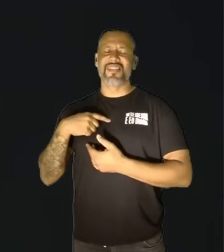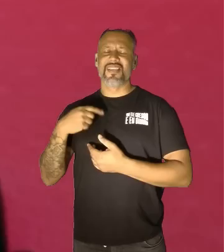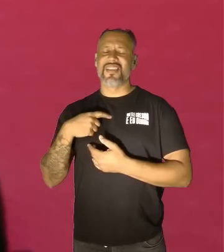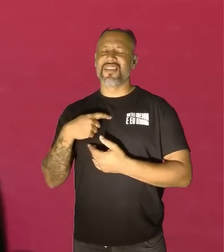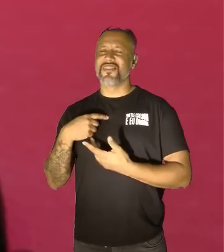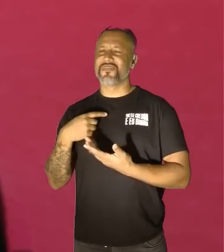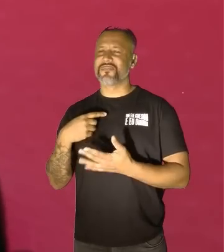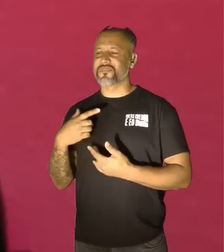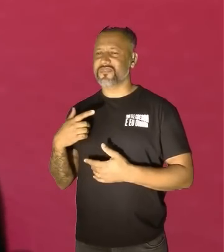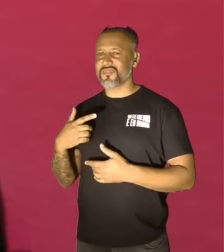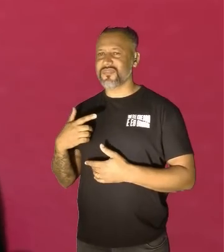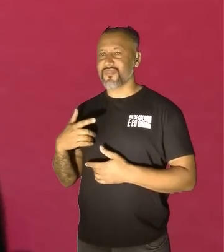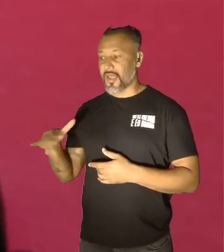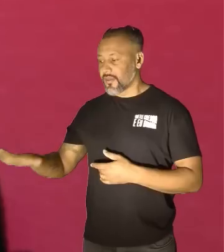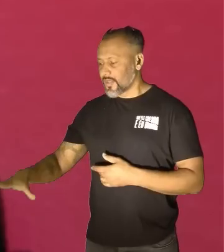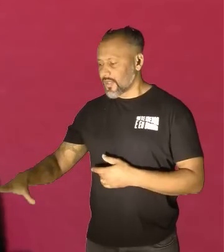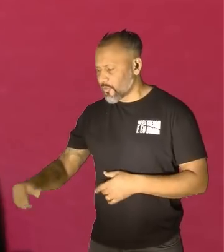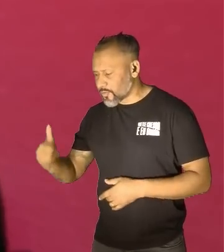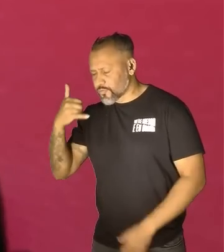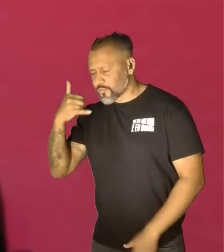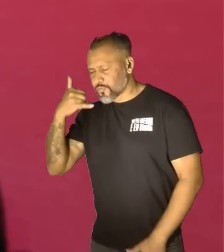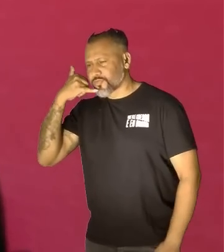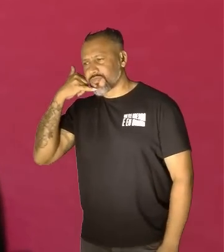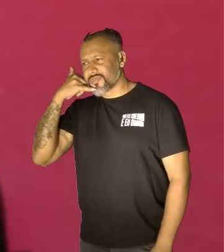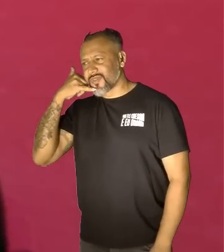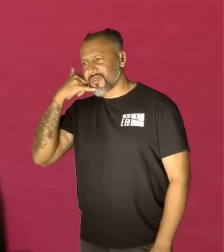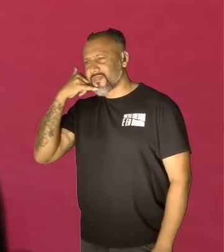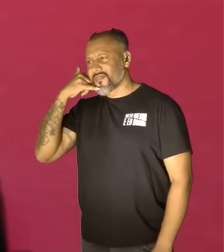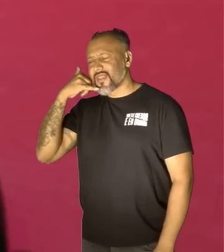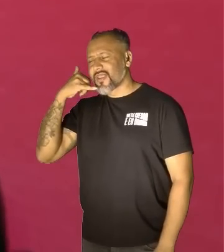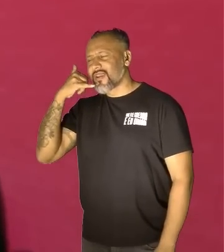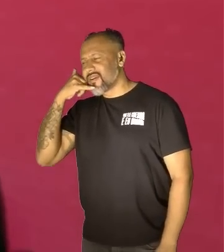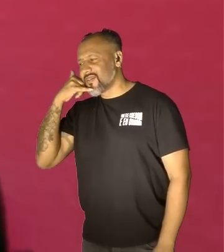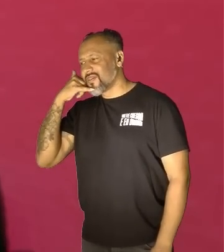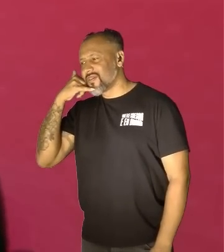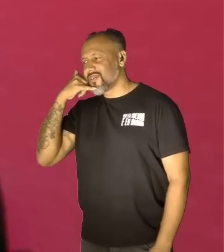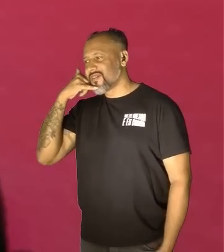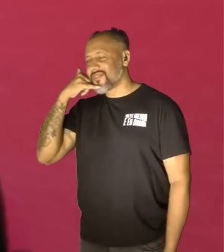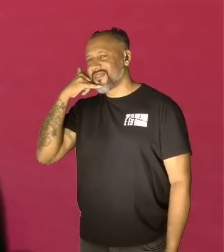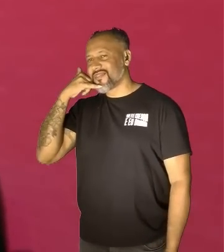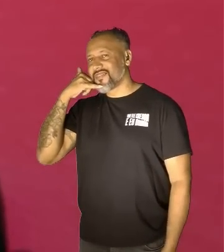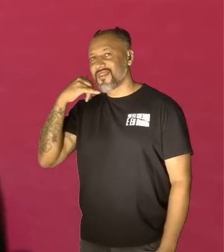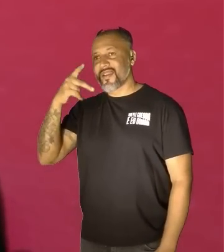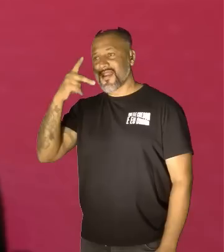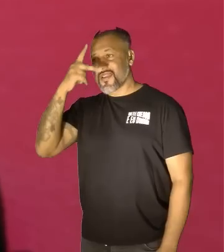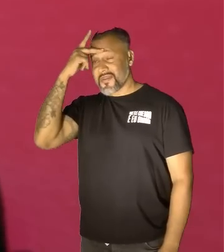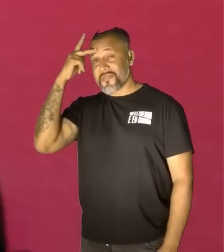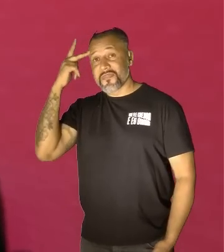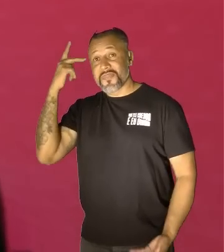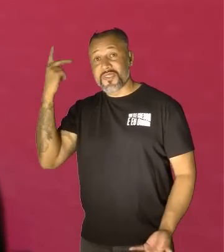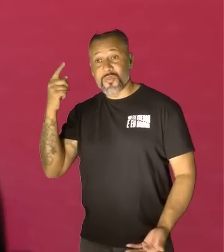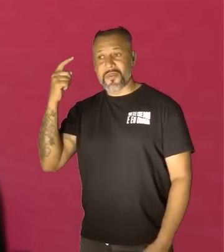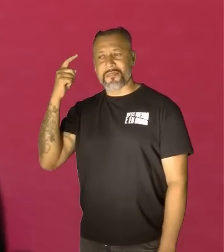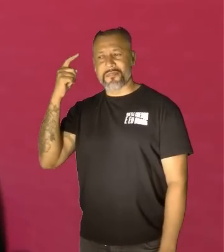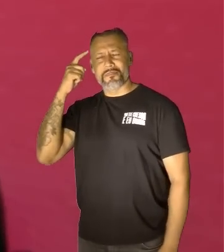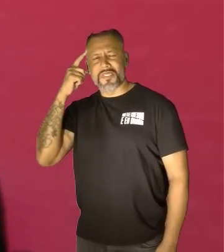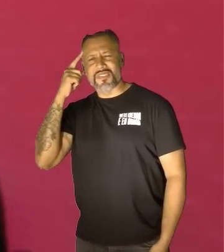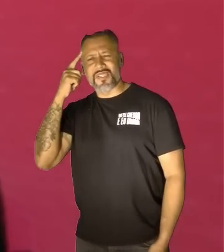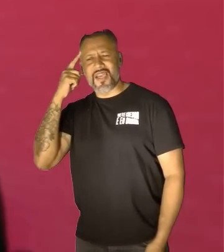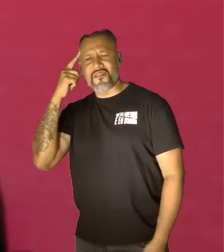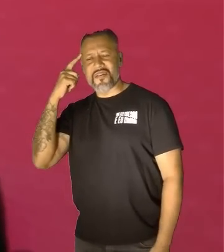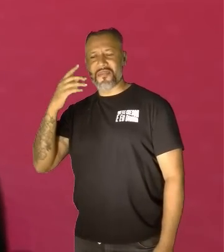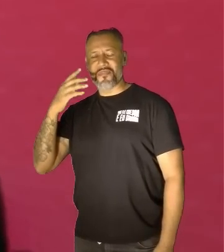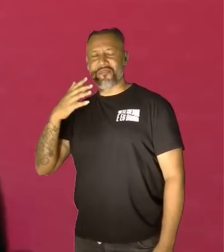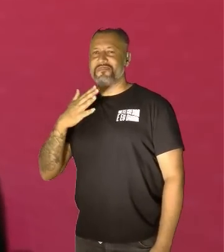falava, Antônio Carlos? Eu, não, é o Diego, porque a nossa voz parecia muito. A verdade, gente, é